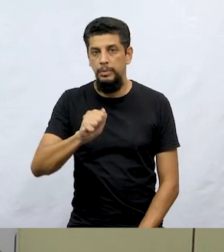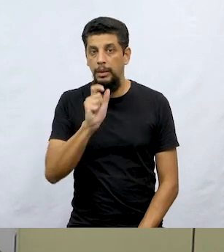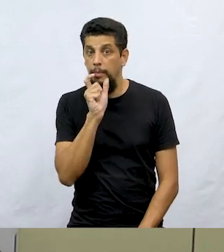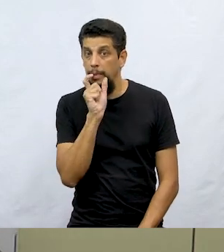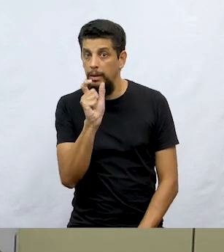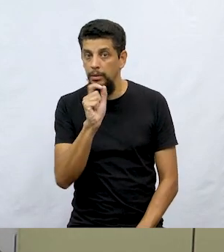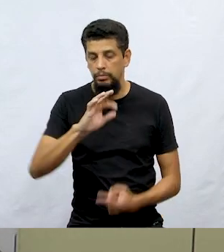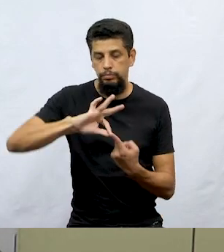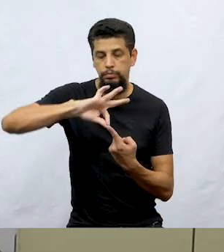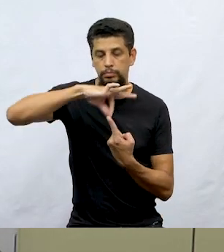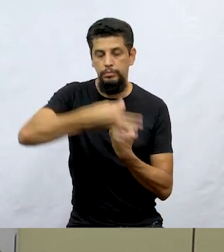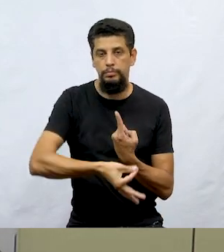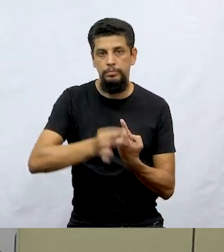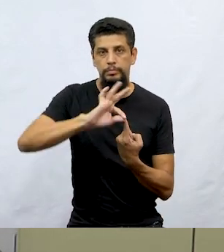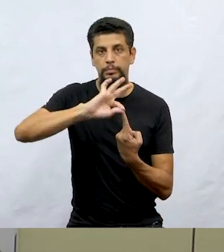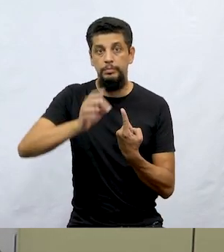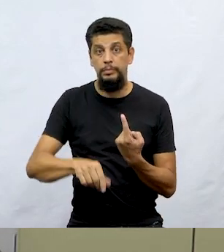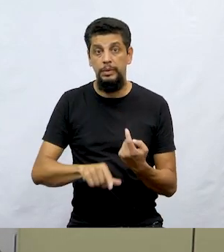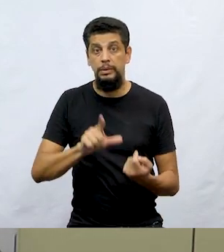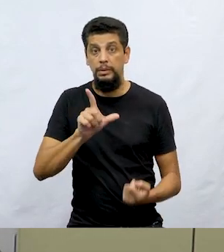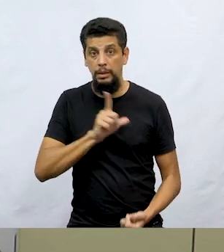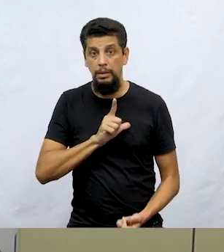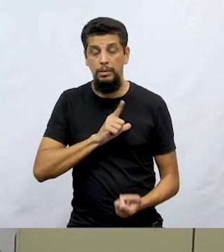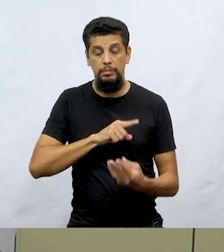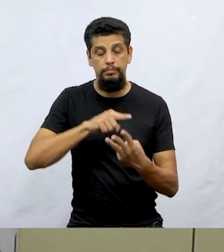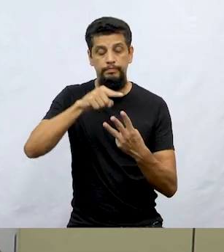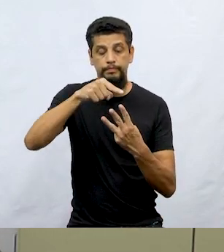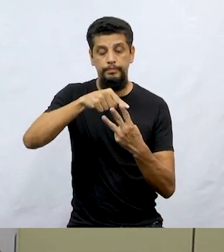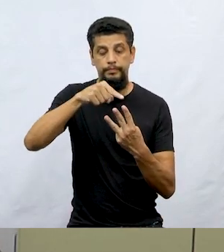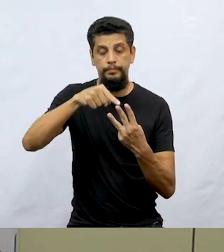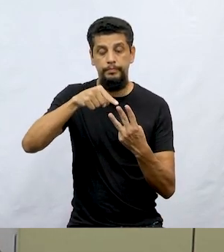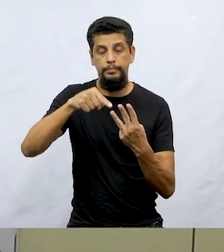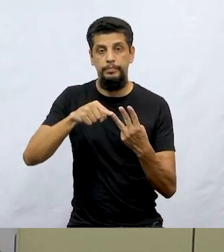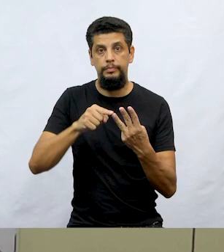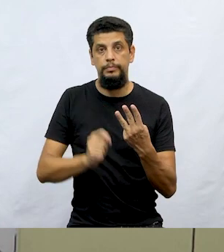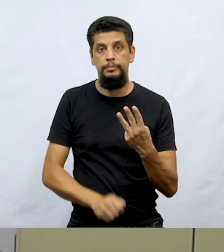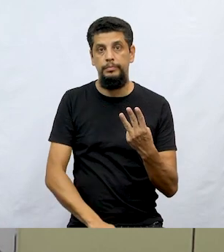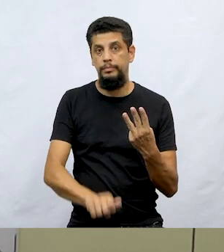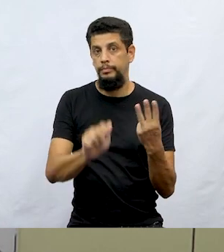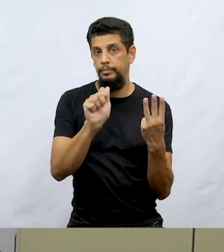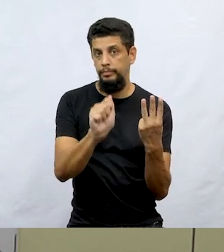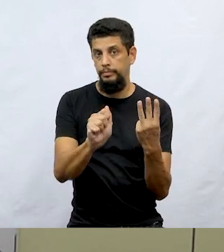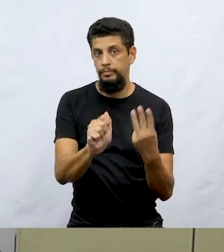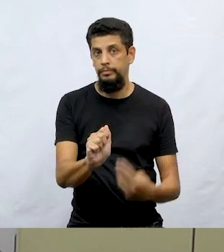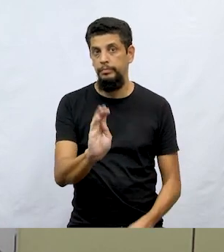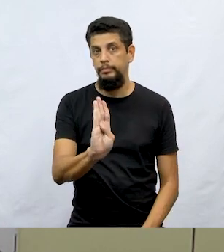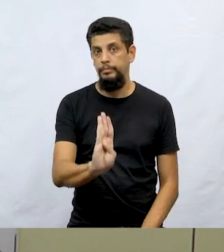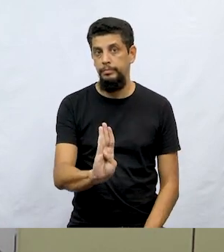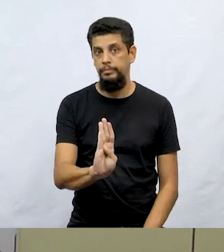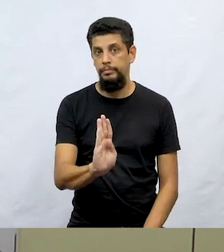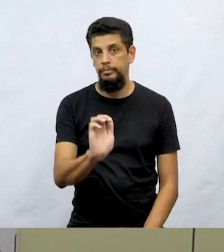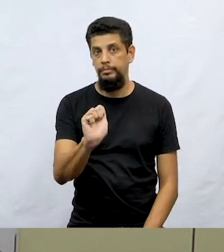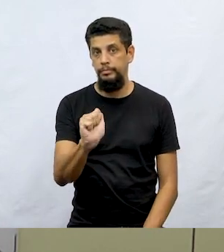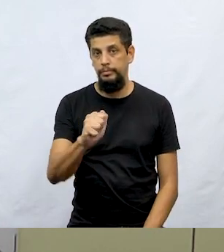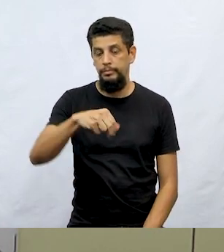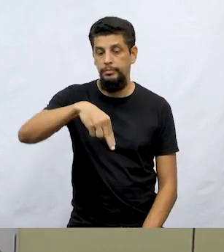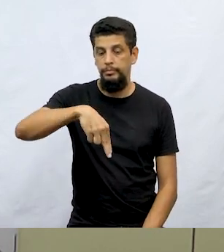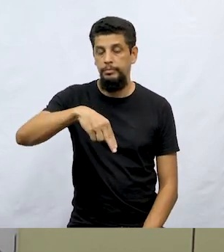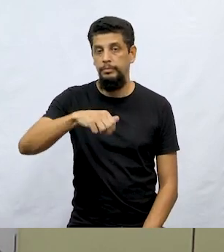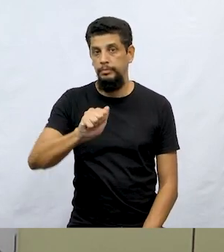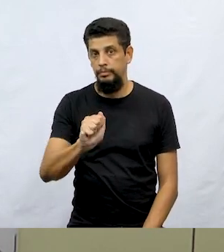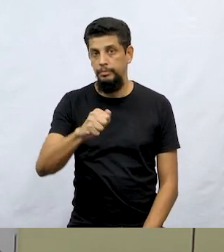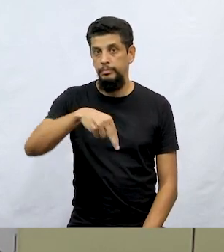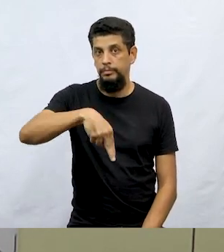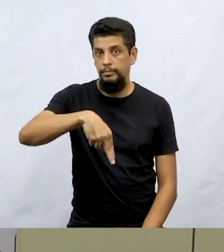palavra banana tem 3 As, professora. 3 As. Banana. Isso